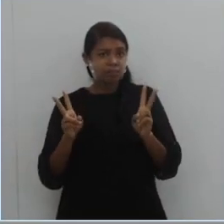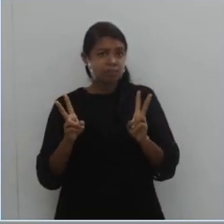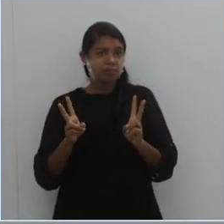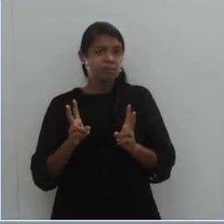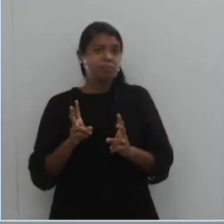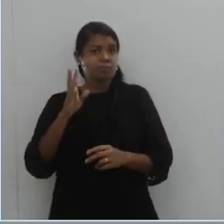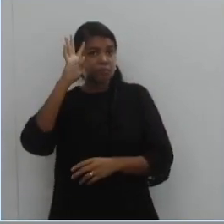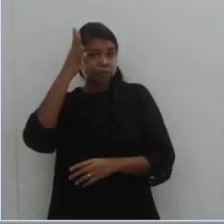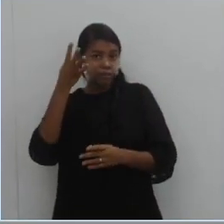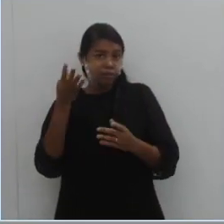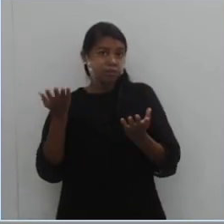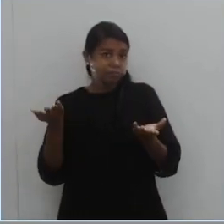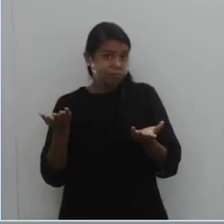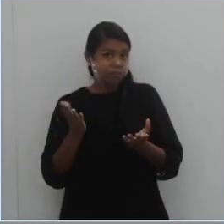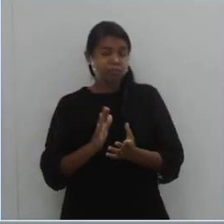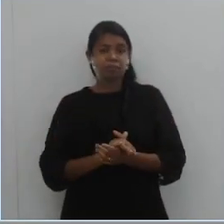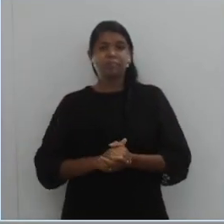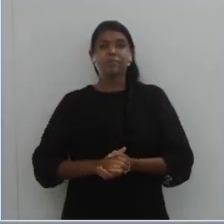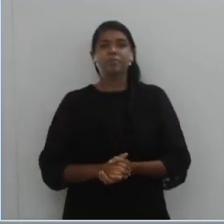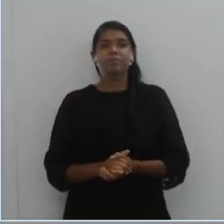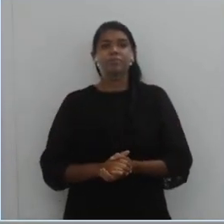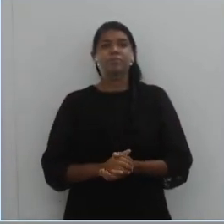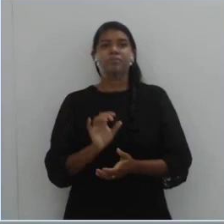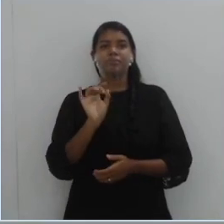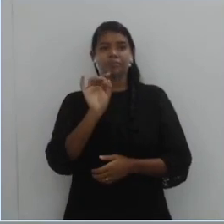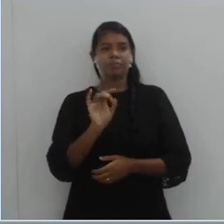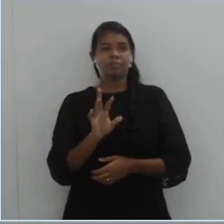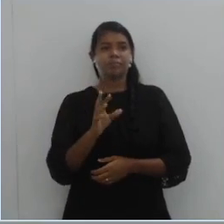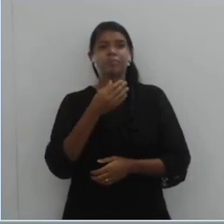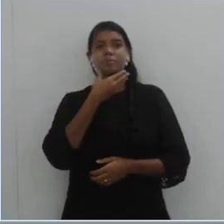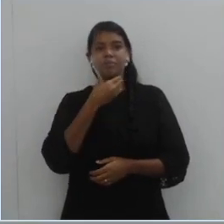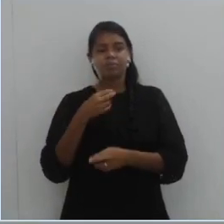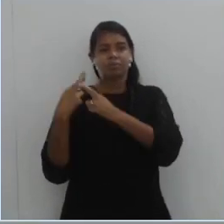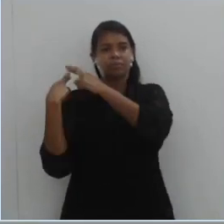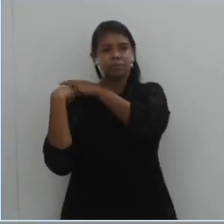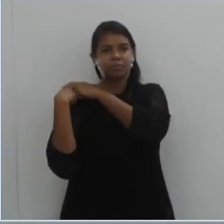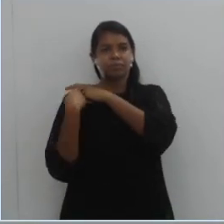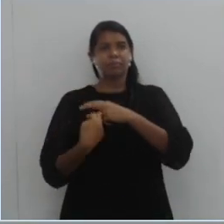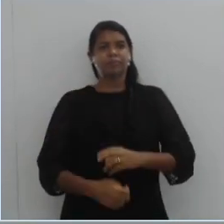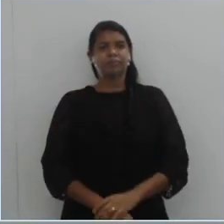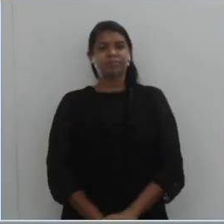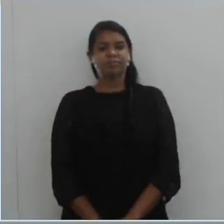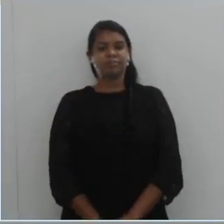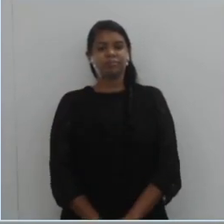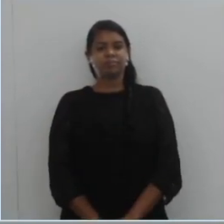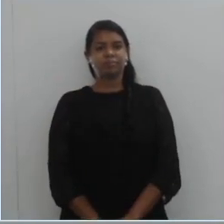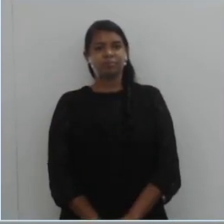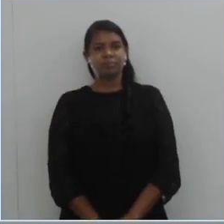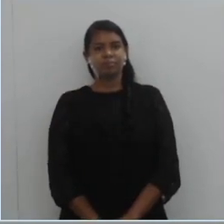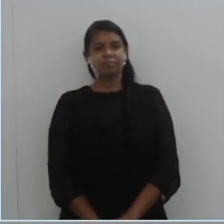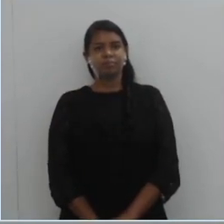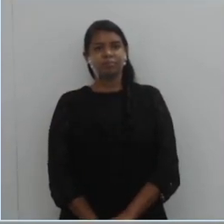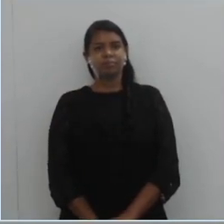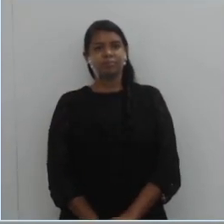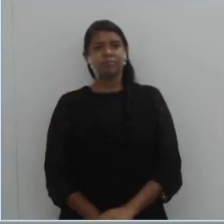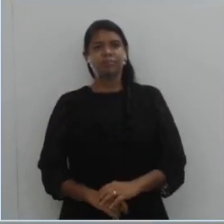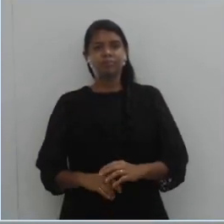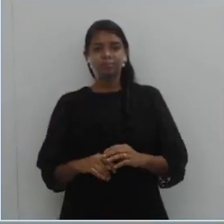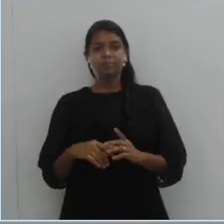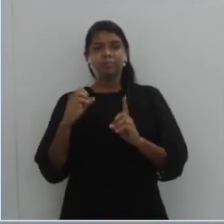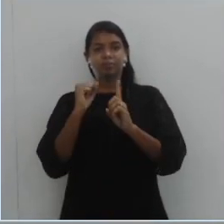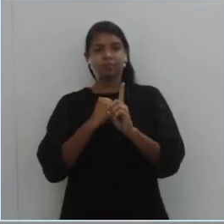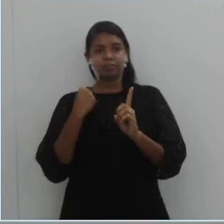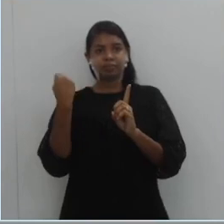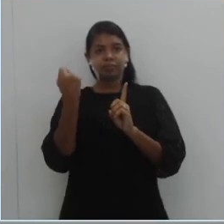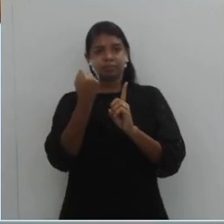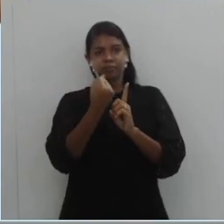tomar decisões. Quem tomava decisões eram os homens, tá certo? Então, a sociedade,